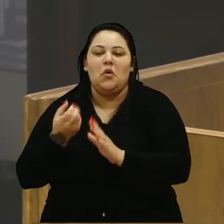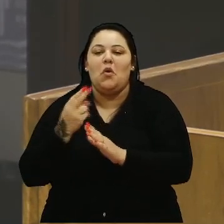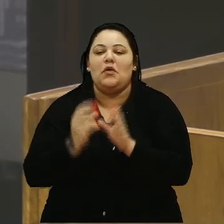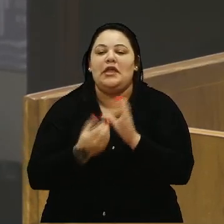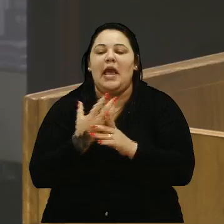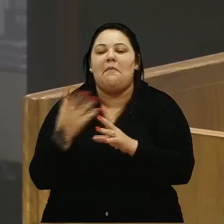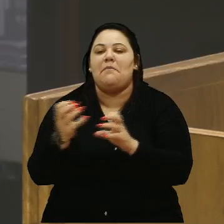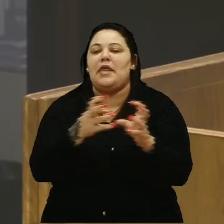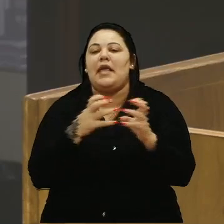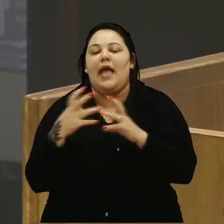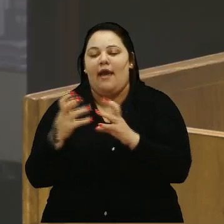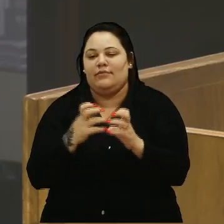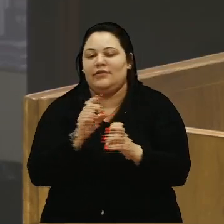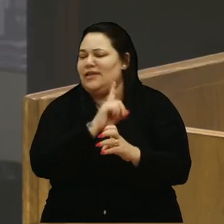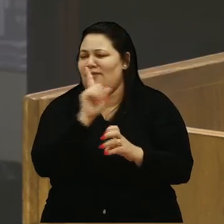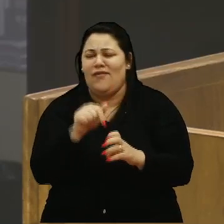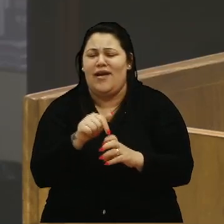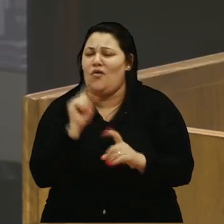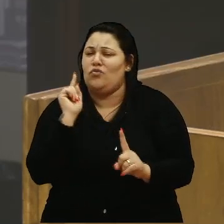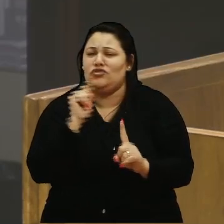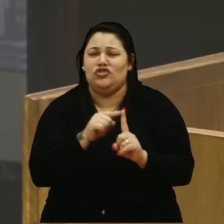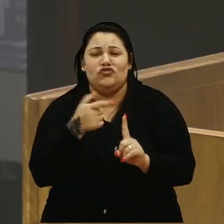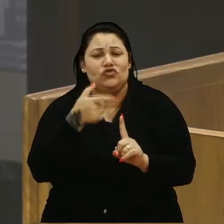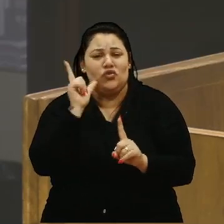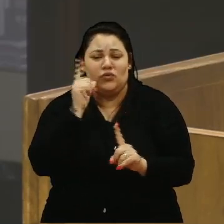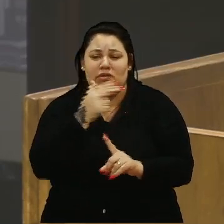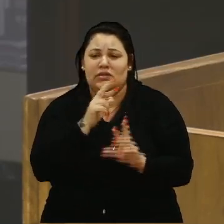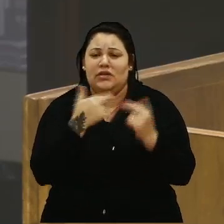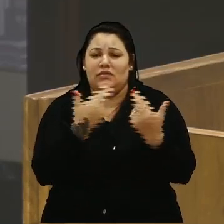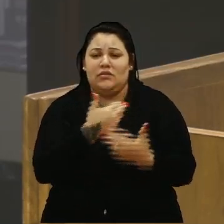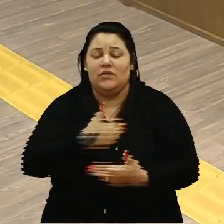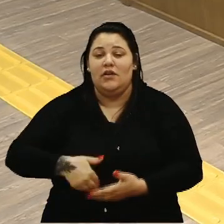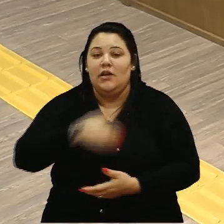e intriga e briga, que não foi esse o propósito de ontem. Obrigado. Obrigado,